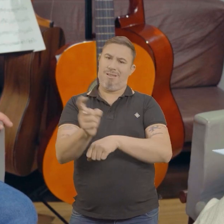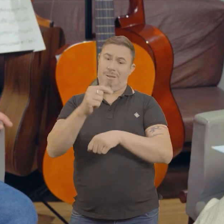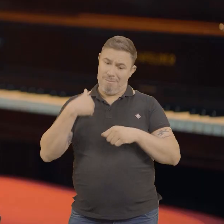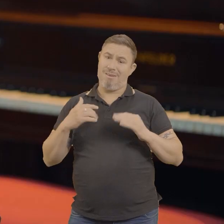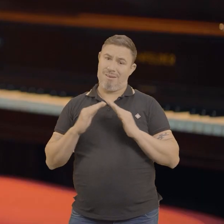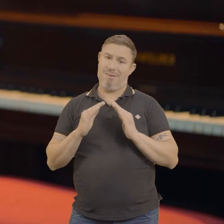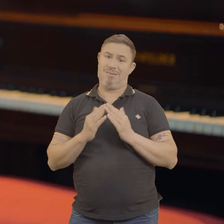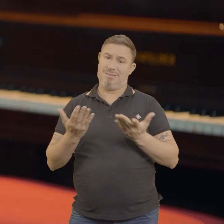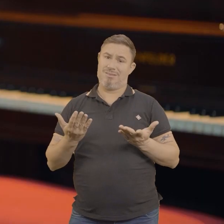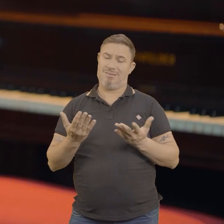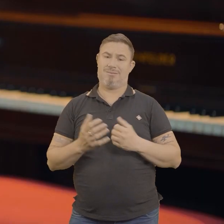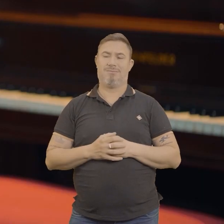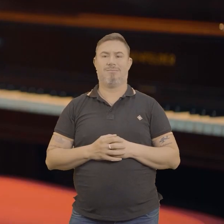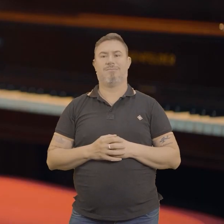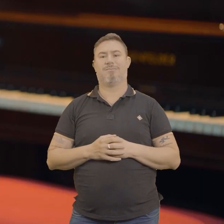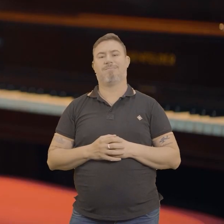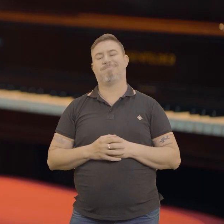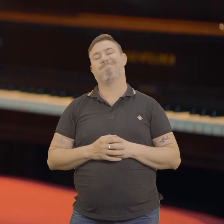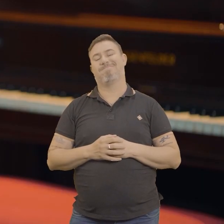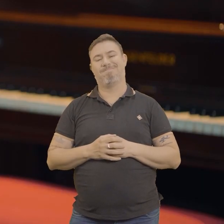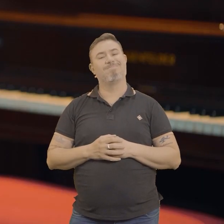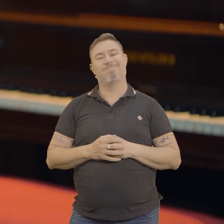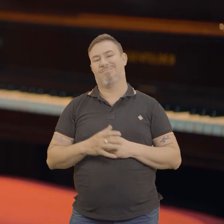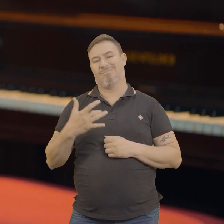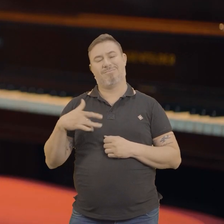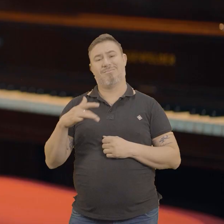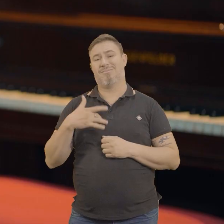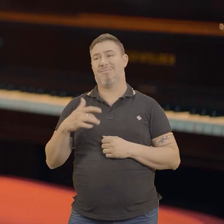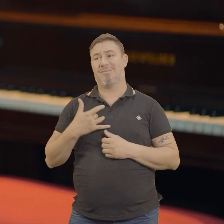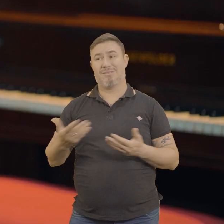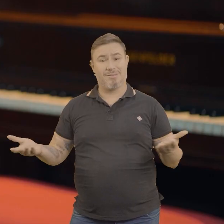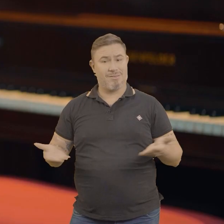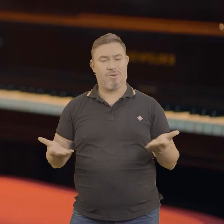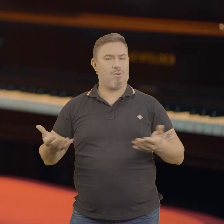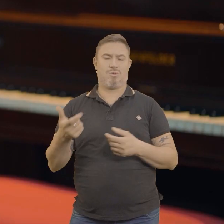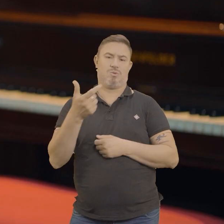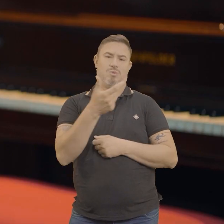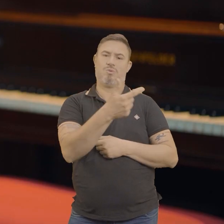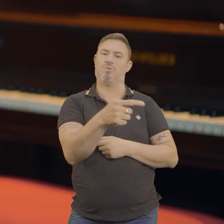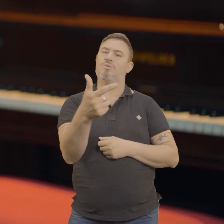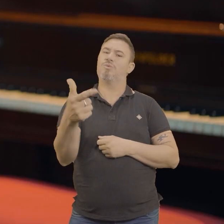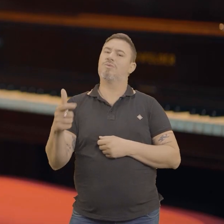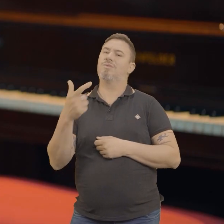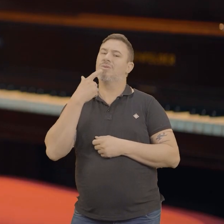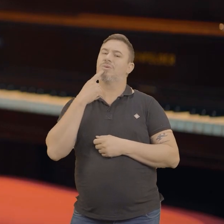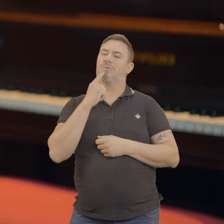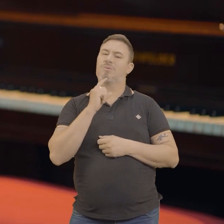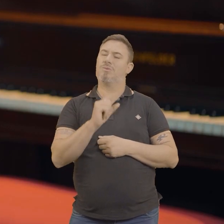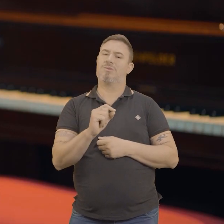casa. É uma pena que esse legado ele não tenha tido